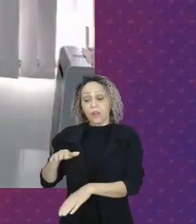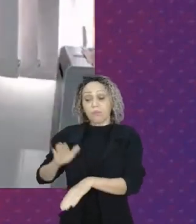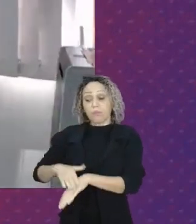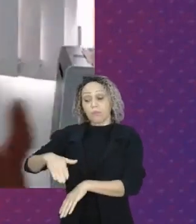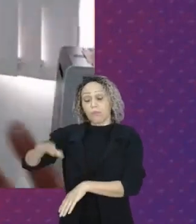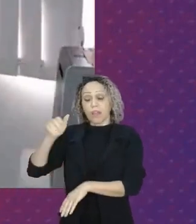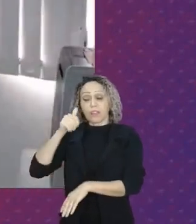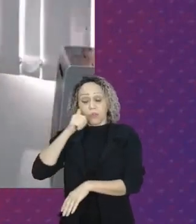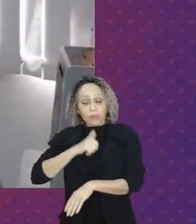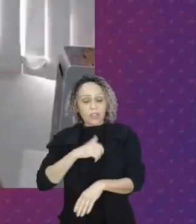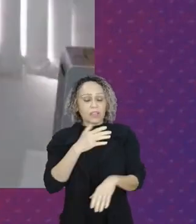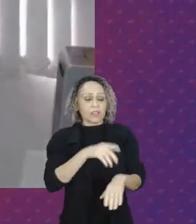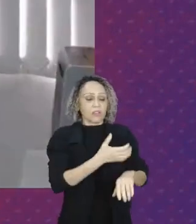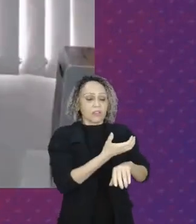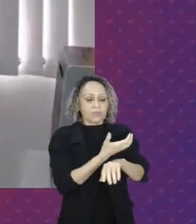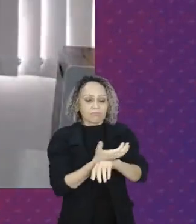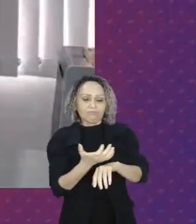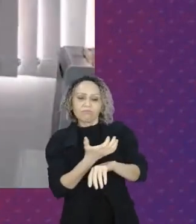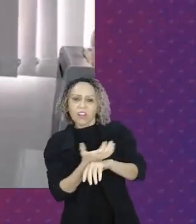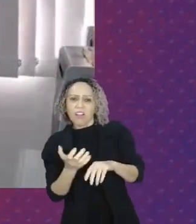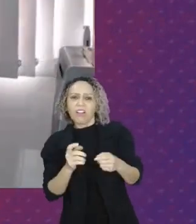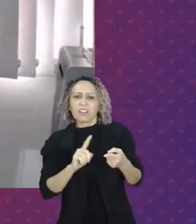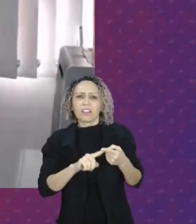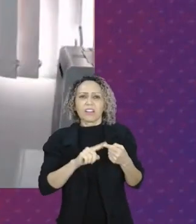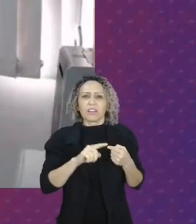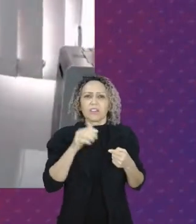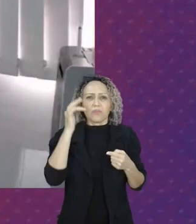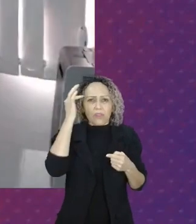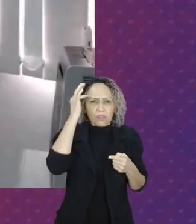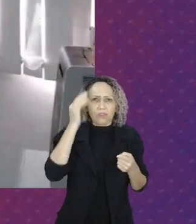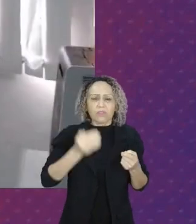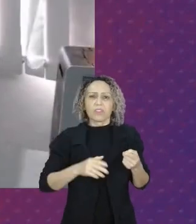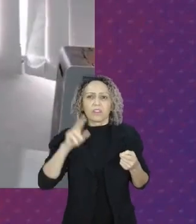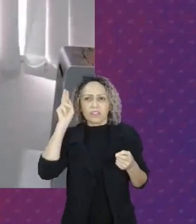né, história, geografia,